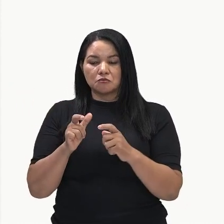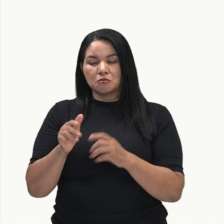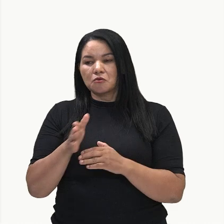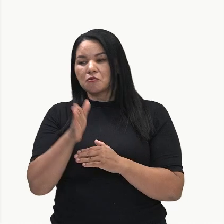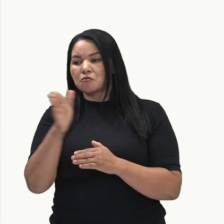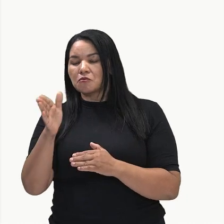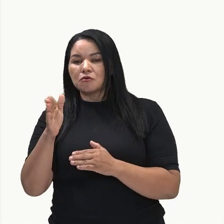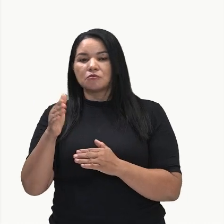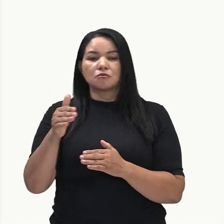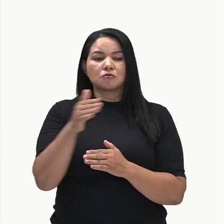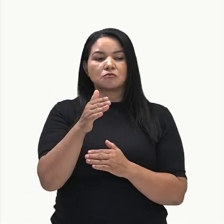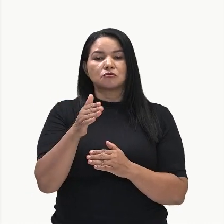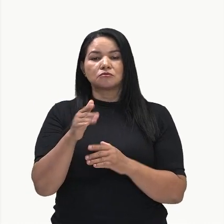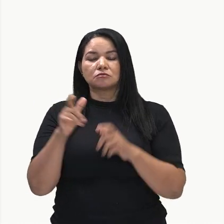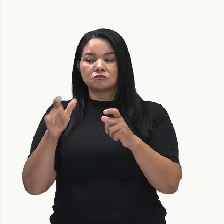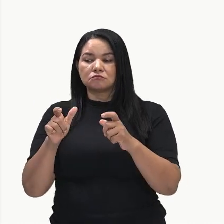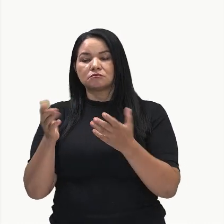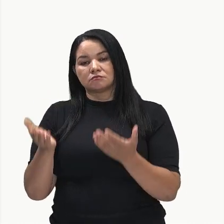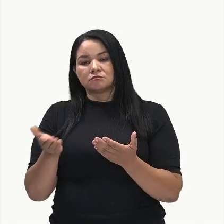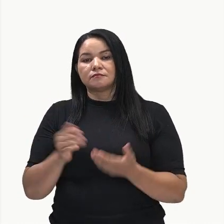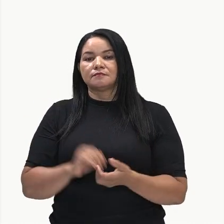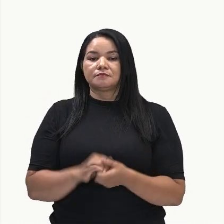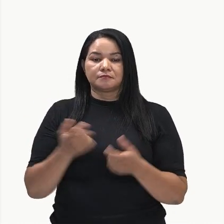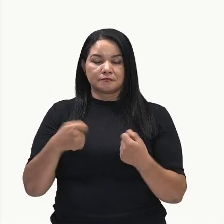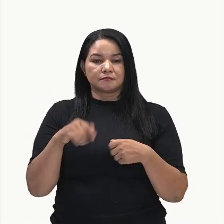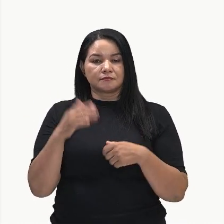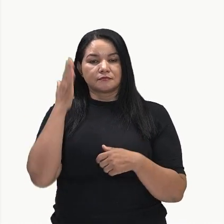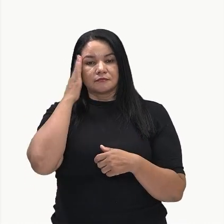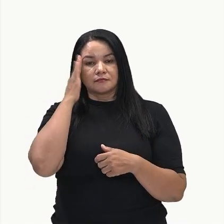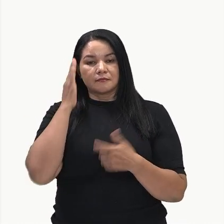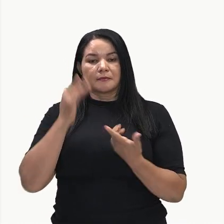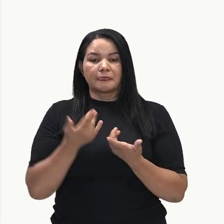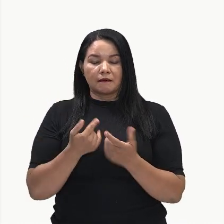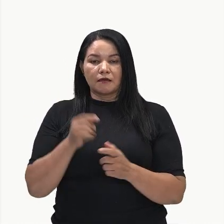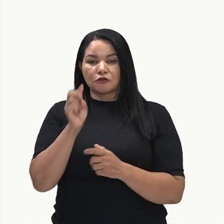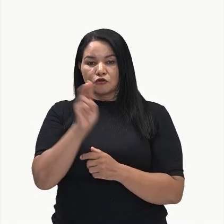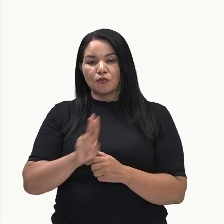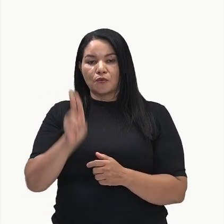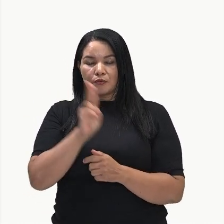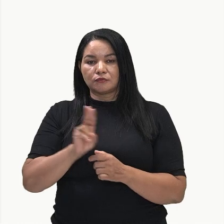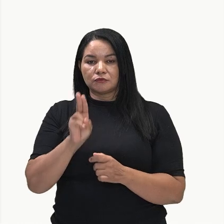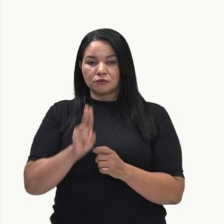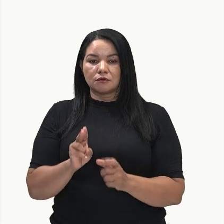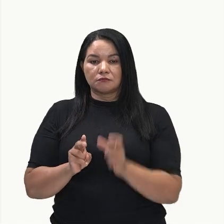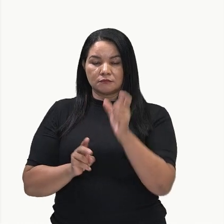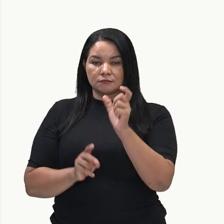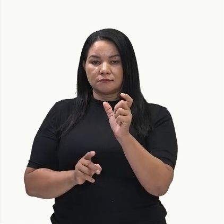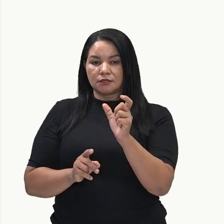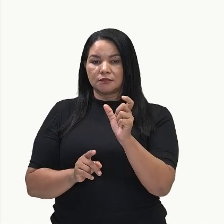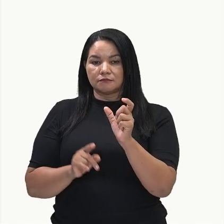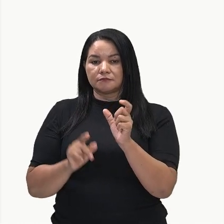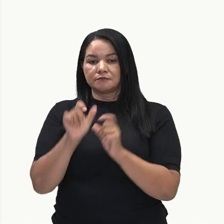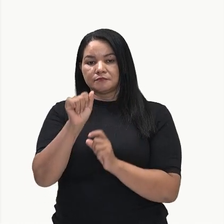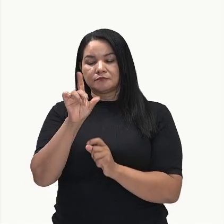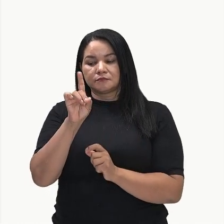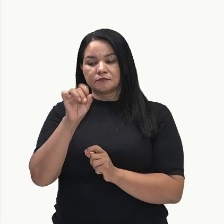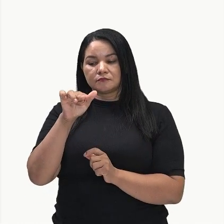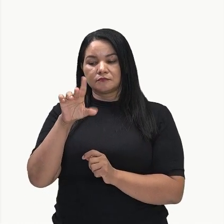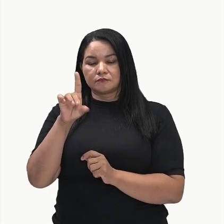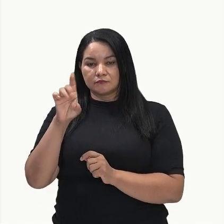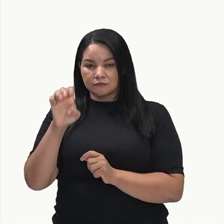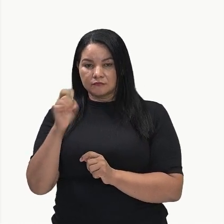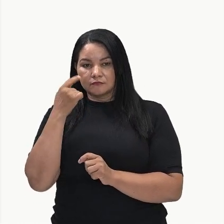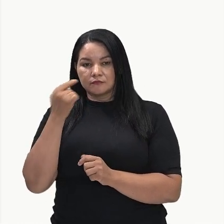eu quero saber para onde vai a direção, o destino, aí temos que utilizar o aonde. Vamos observar